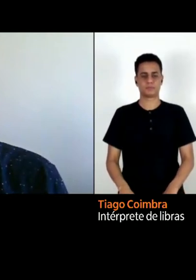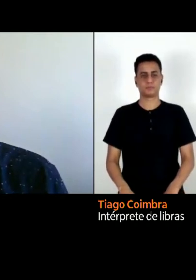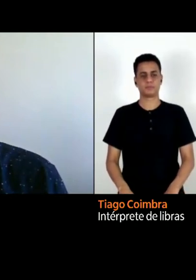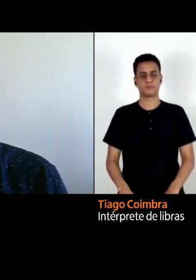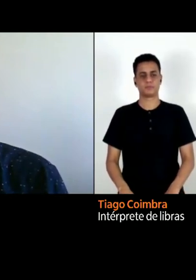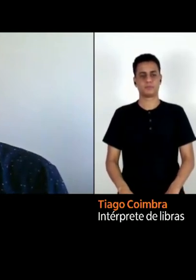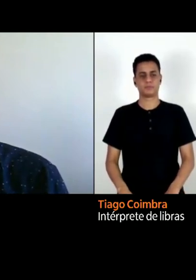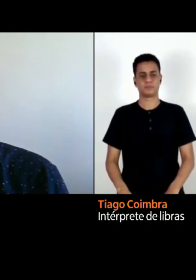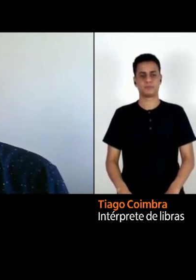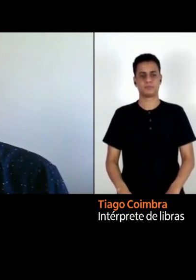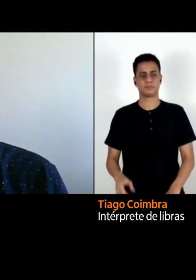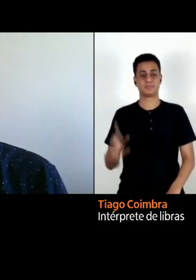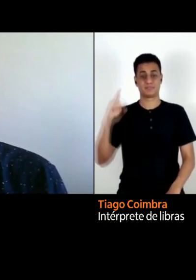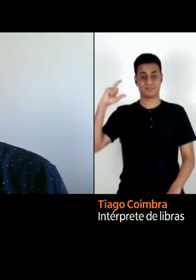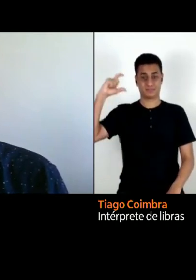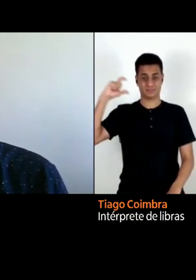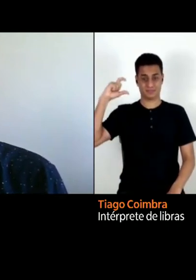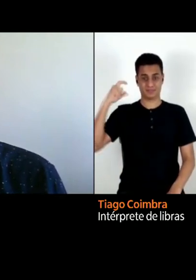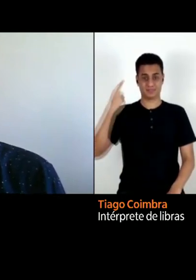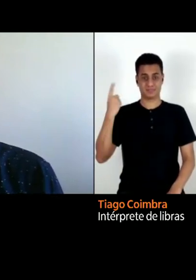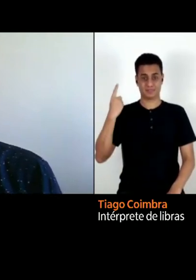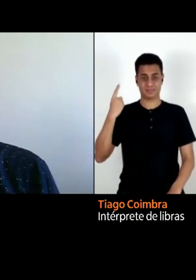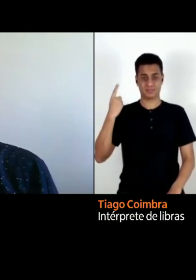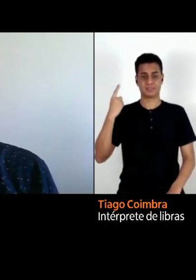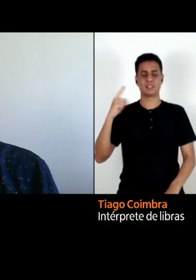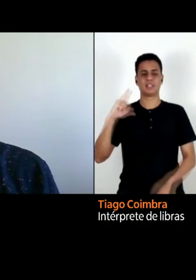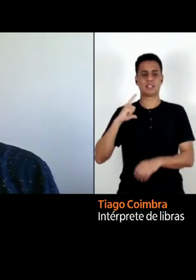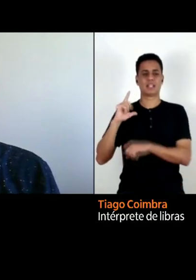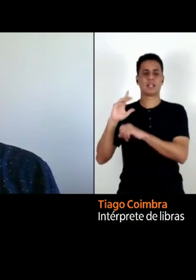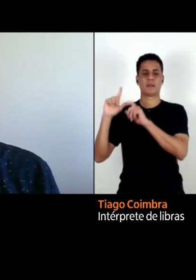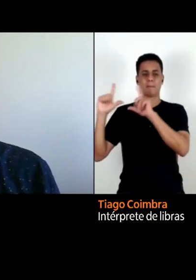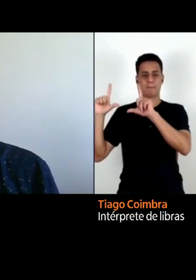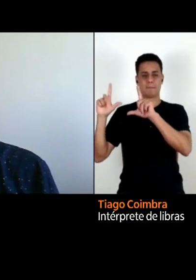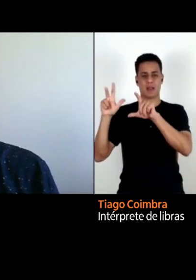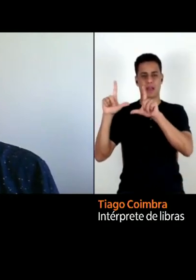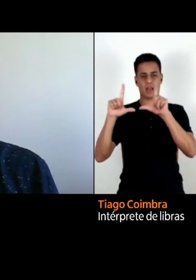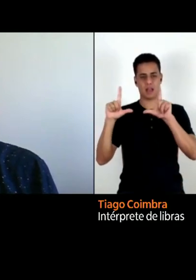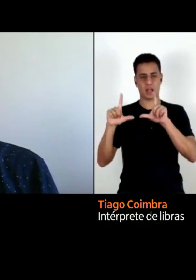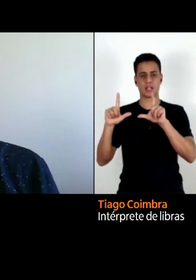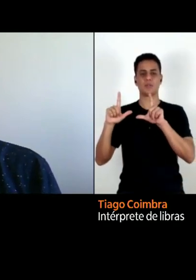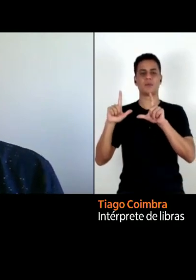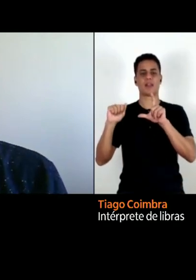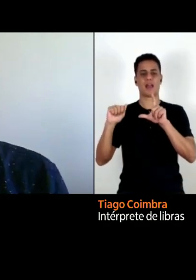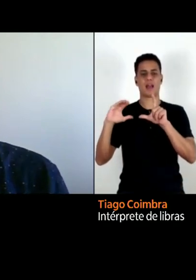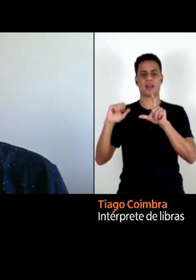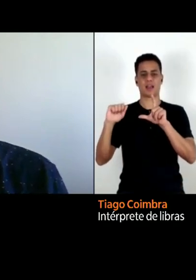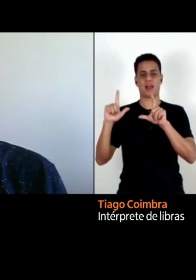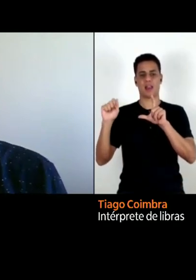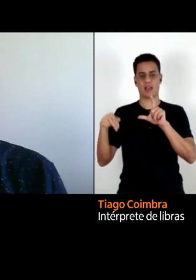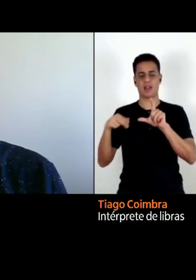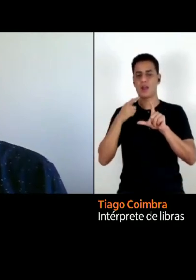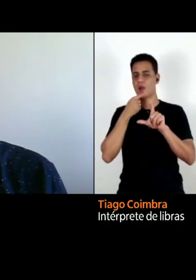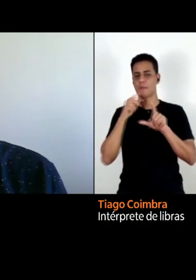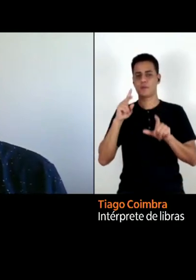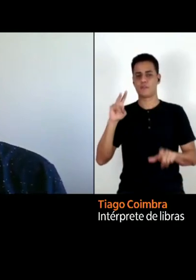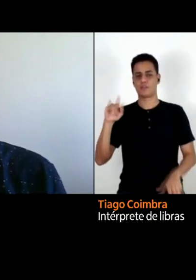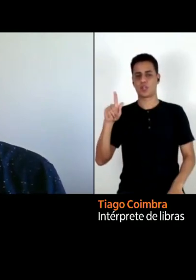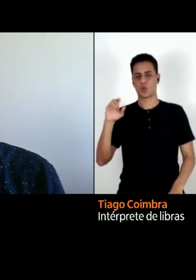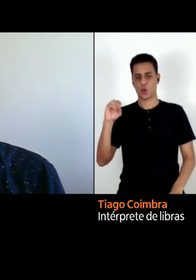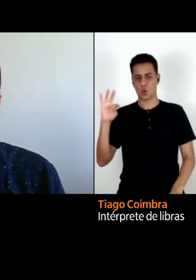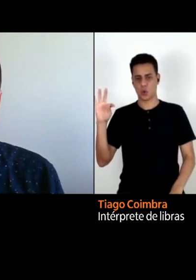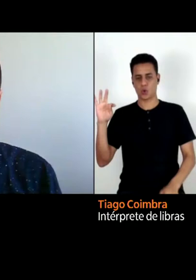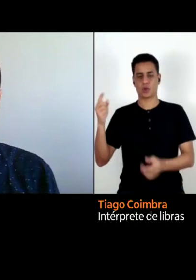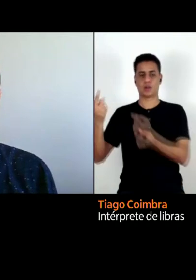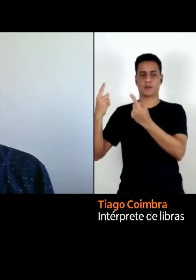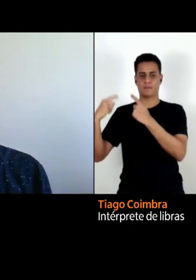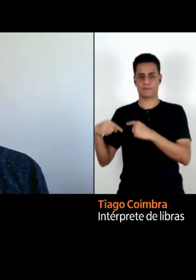Acima eu tenho uma cena, um plano de L'Atalan, de Jean Vigo, e abaixo um plano de Limite,